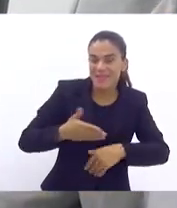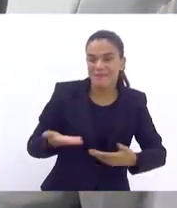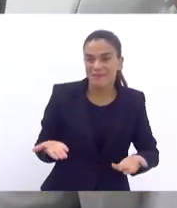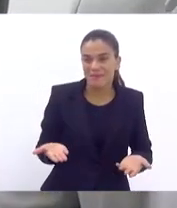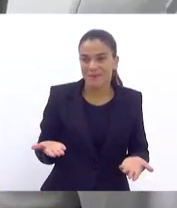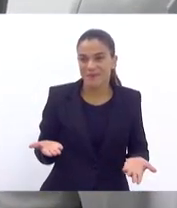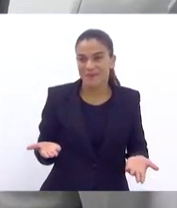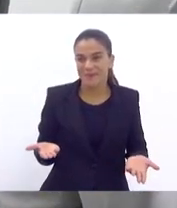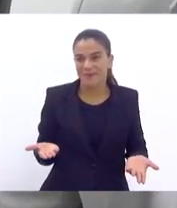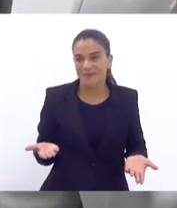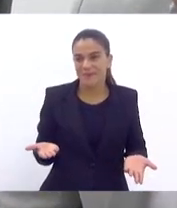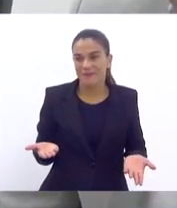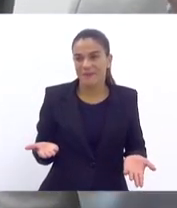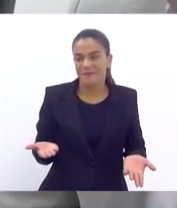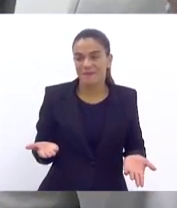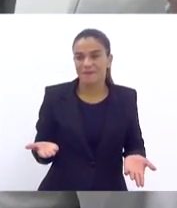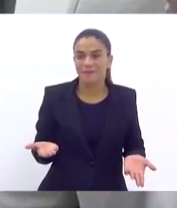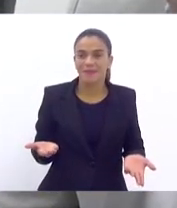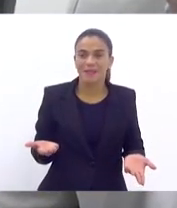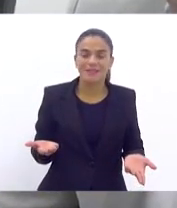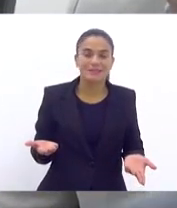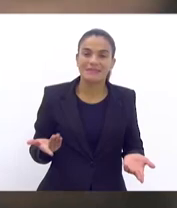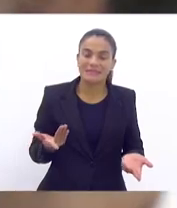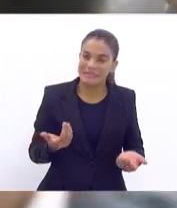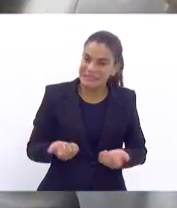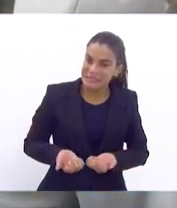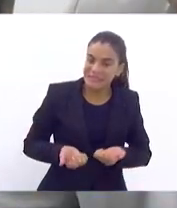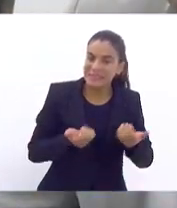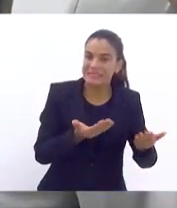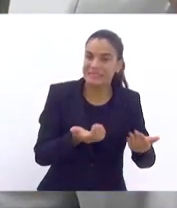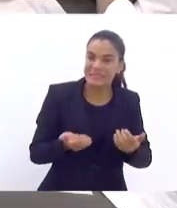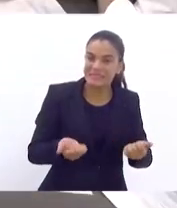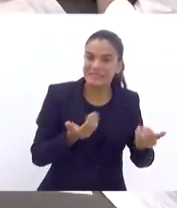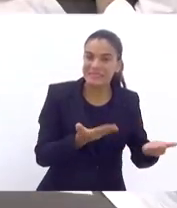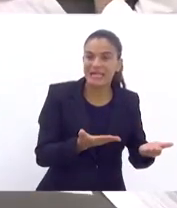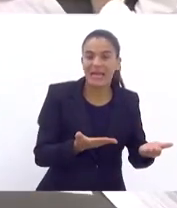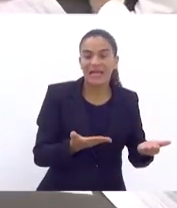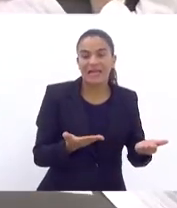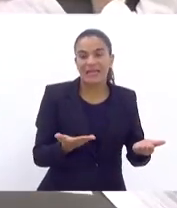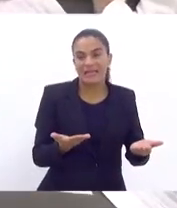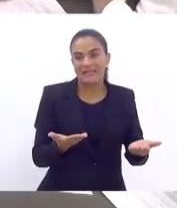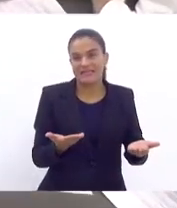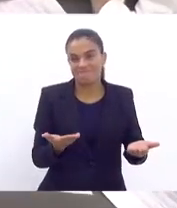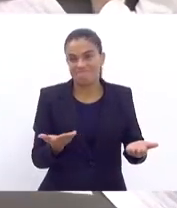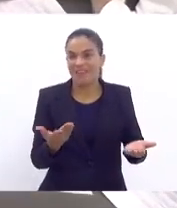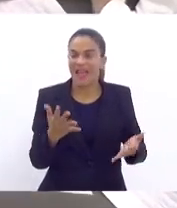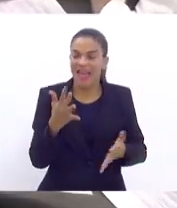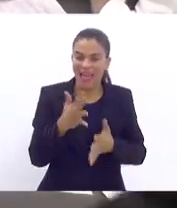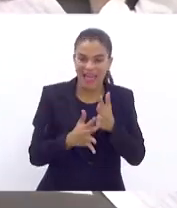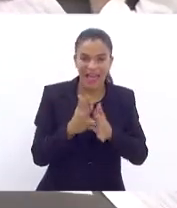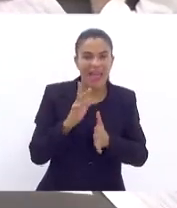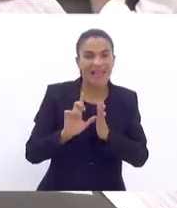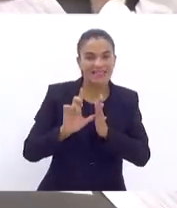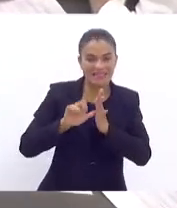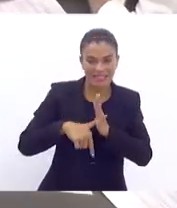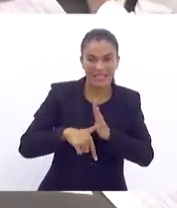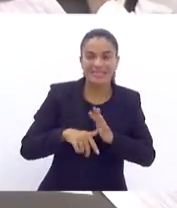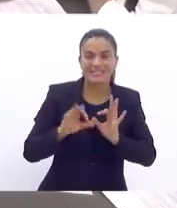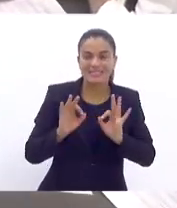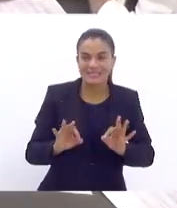miserável nisso de dar vigor a comissão isso acaba de fato atrasando o andamento dos